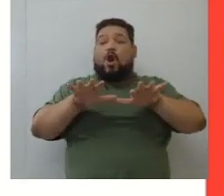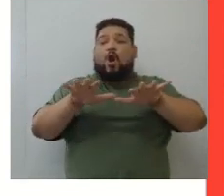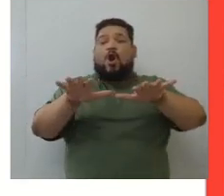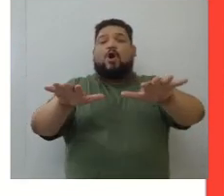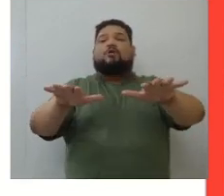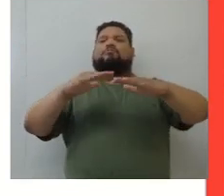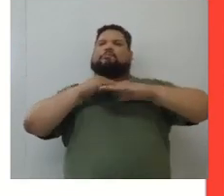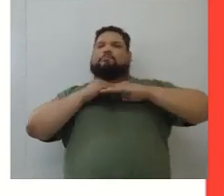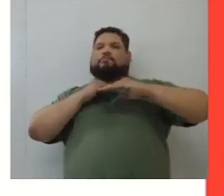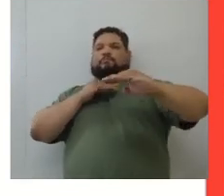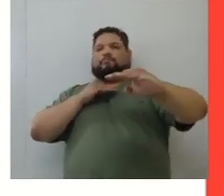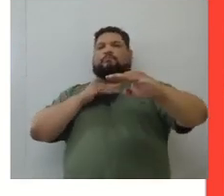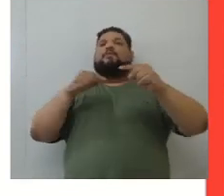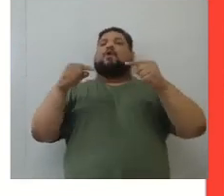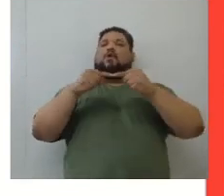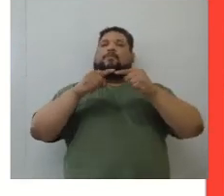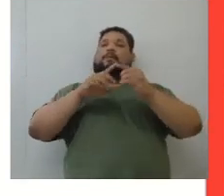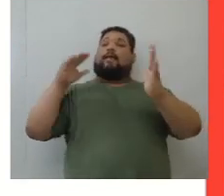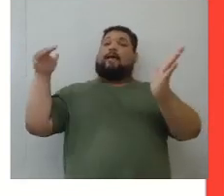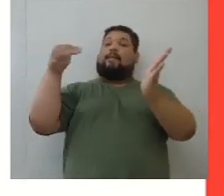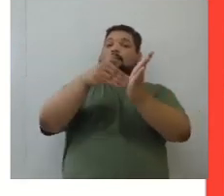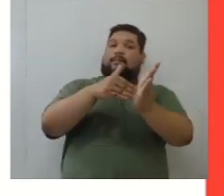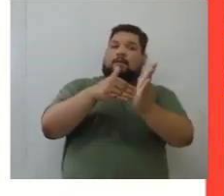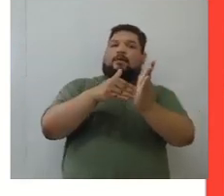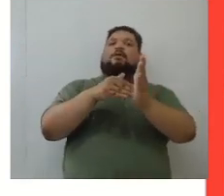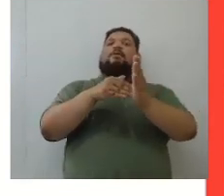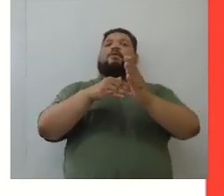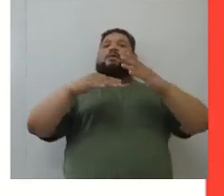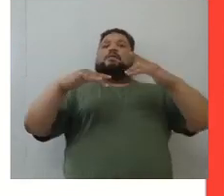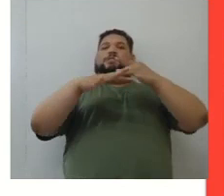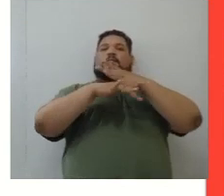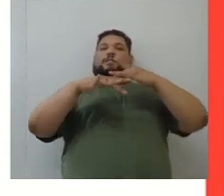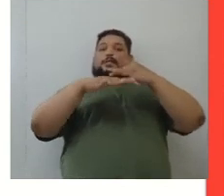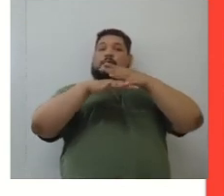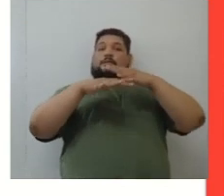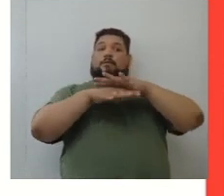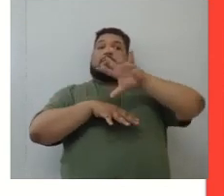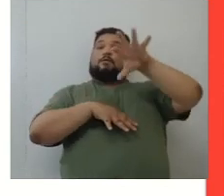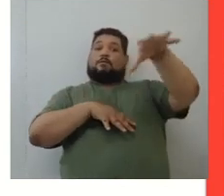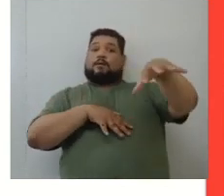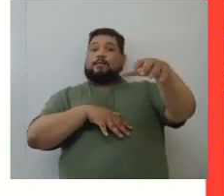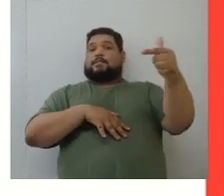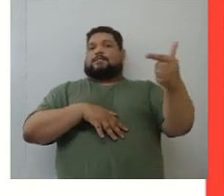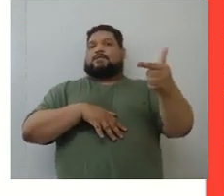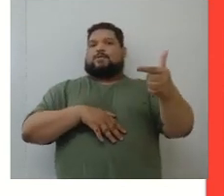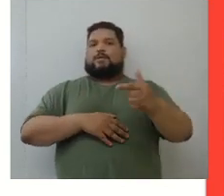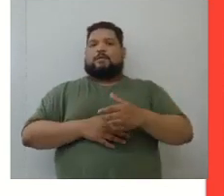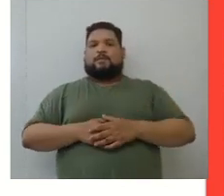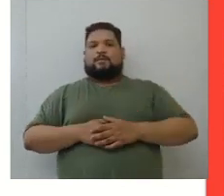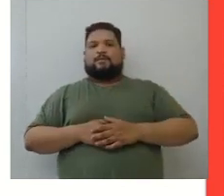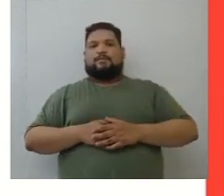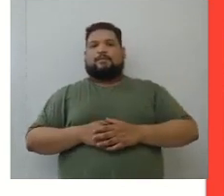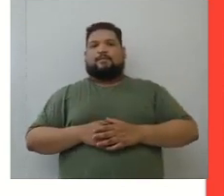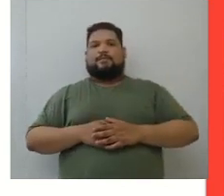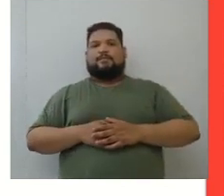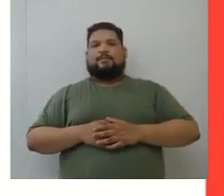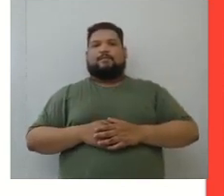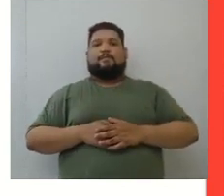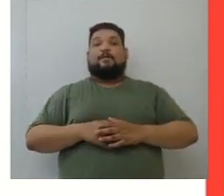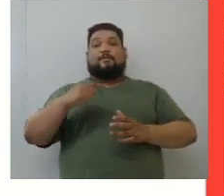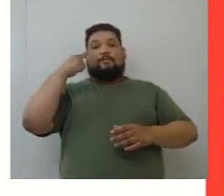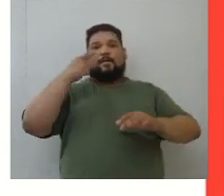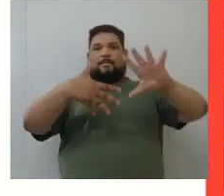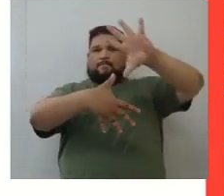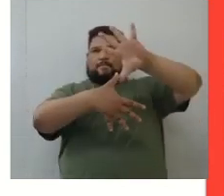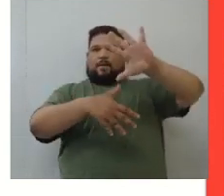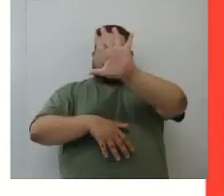forma horizontal até encontrar a expansão urbana de uma cidade vizinha. E aí nós temos o mapinha da